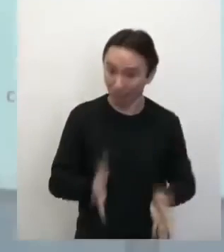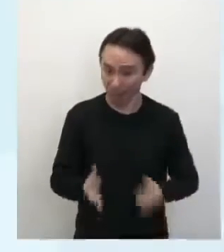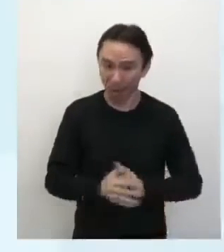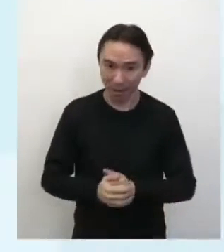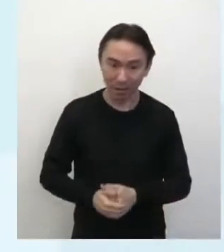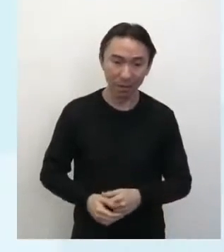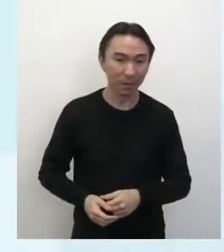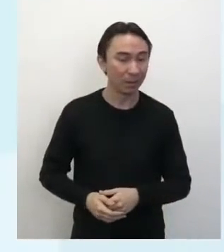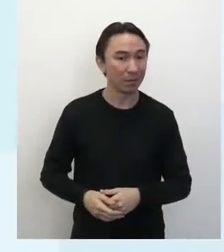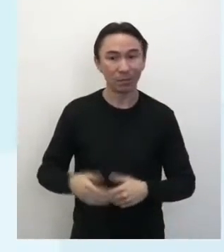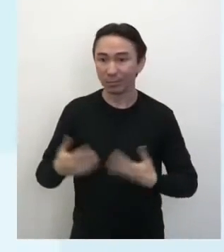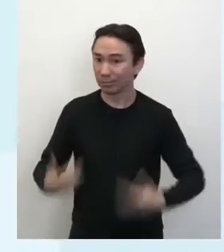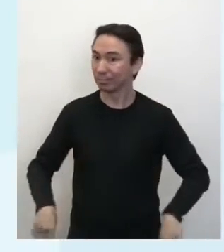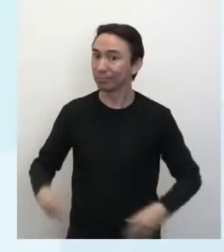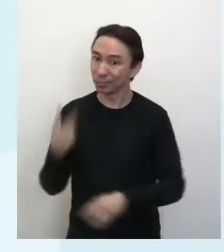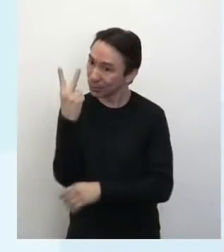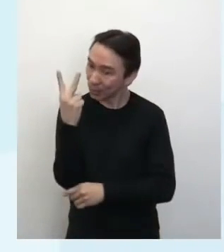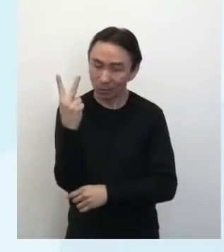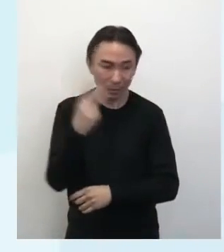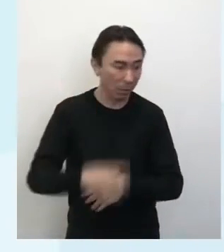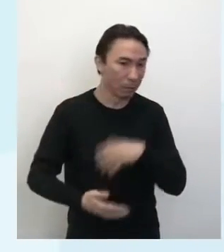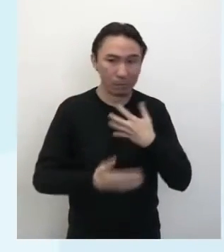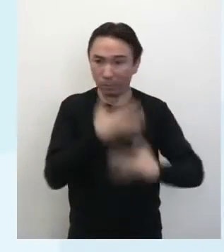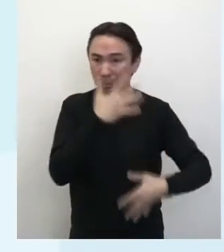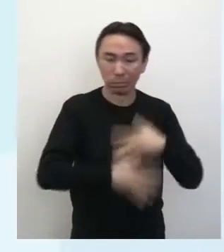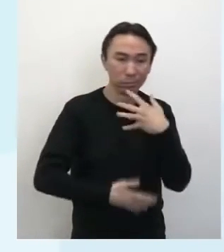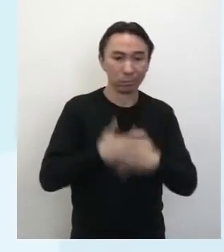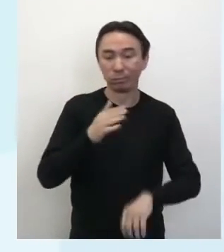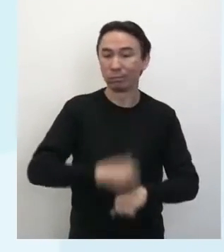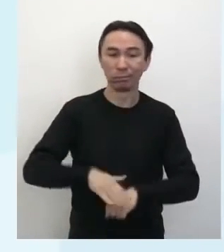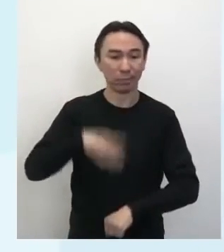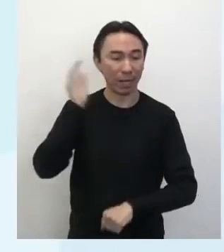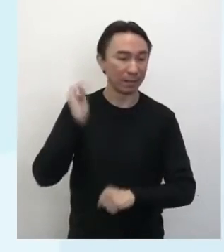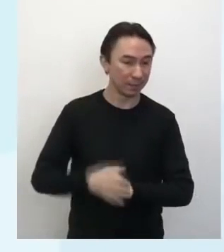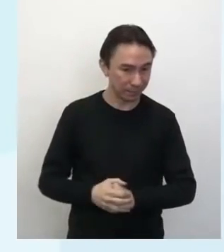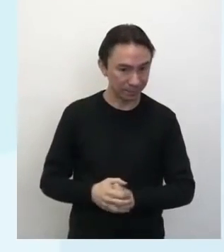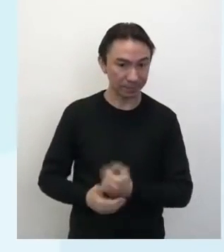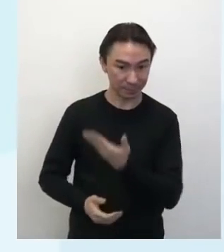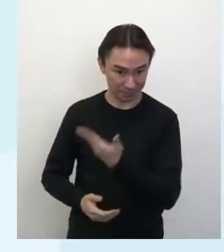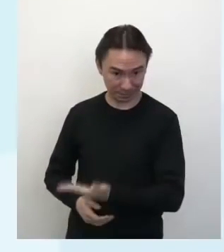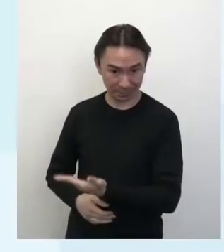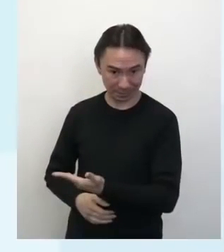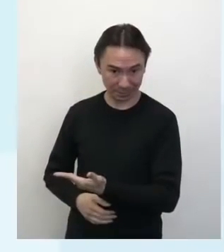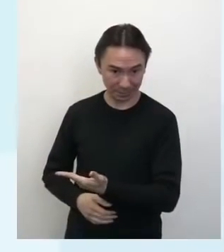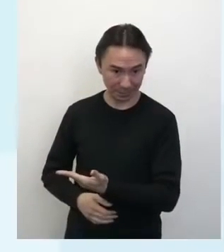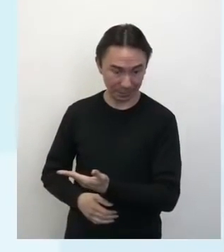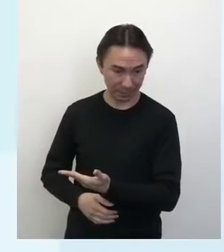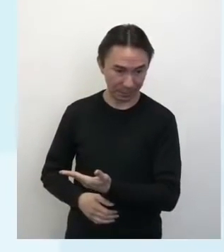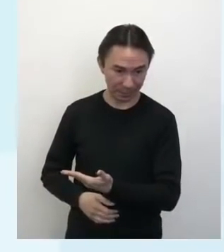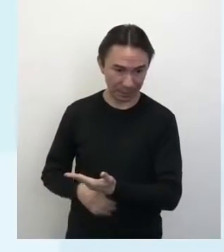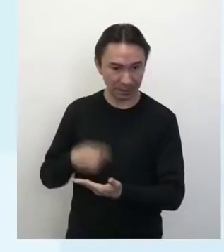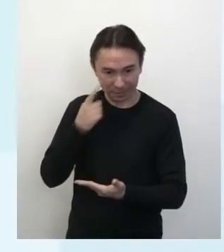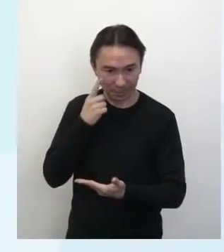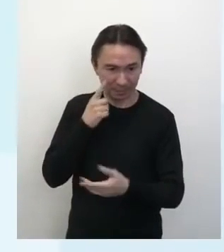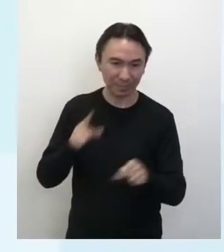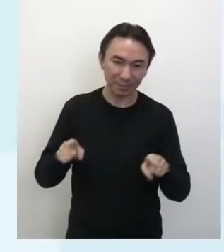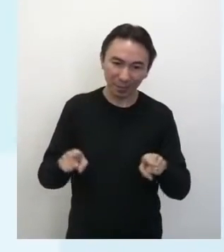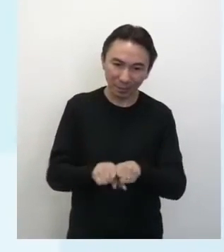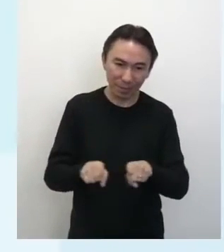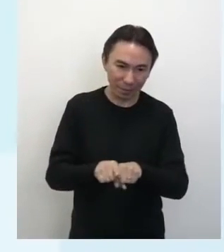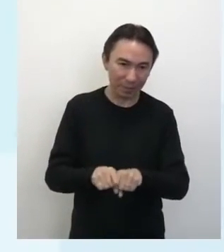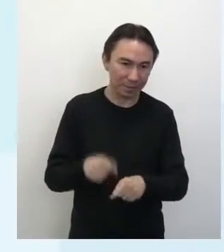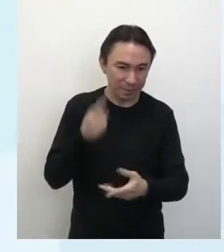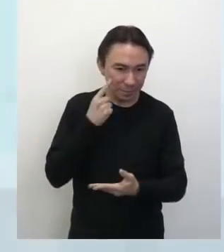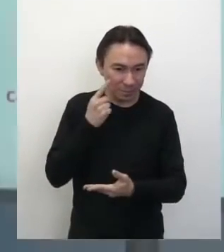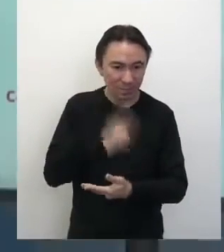gente tem aí o centímetro quadrado, né? É um quadradinho de 1 centímetro por 1 centímetro. E aí, pessoal, nós temos aí